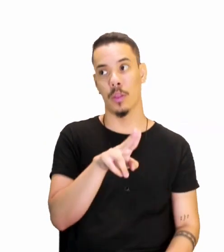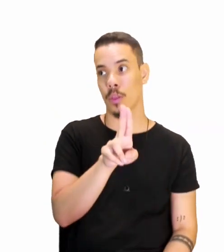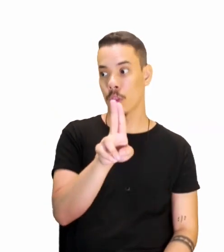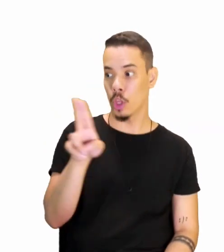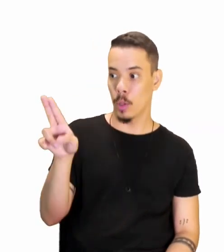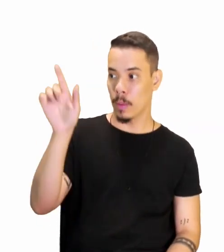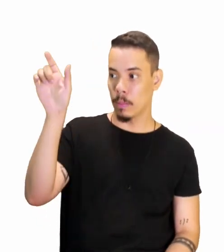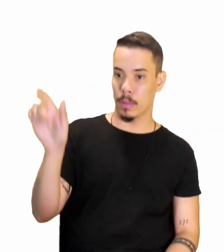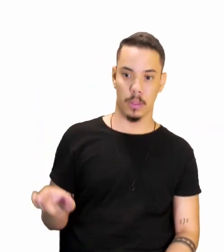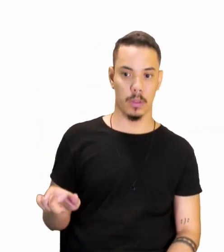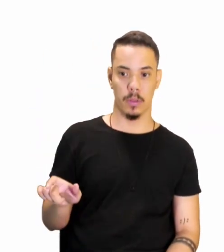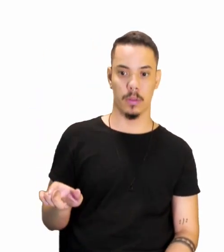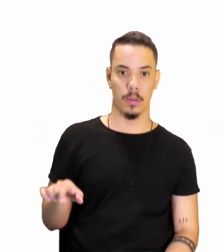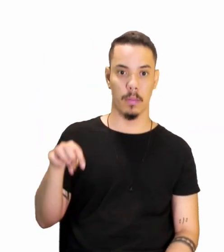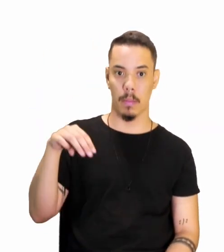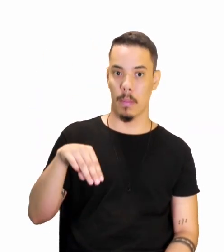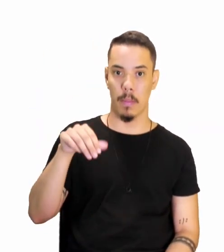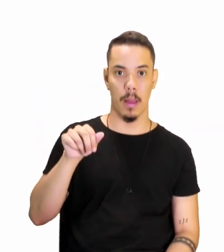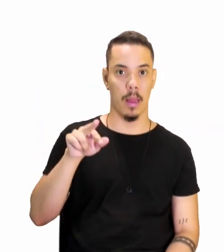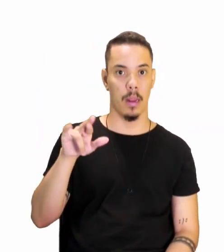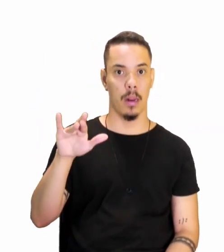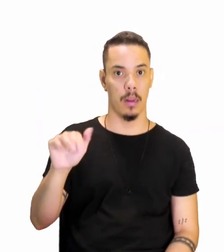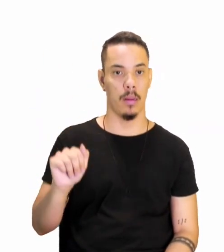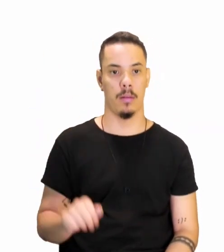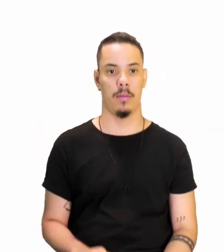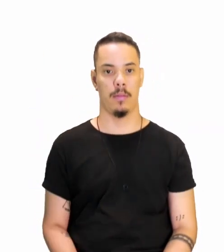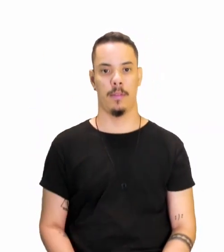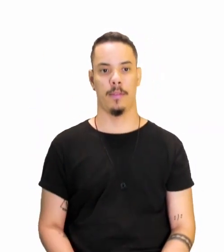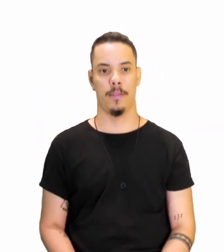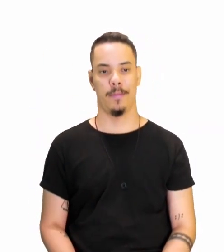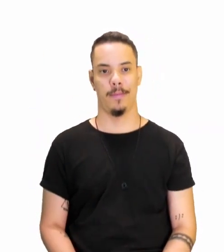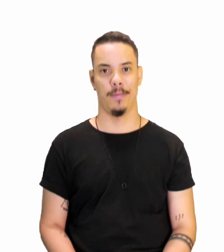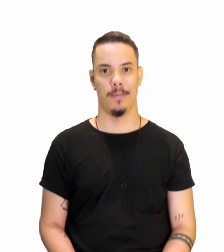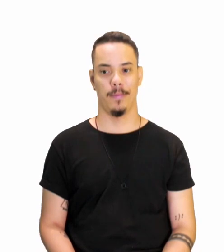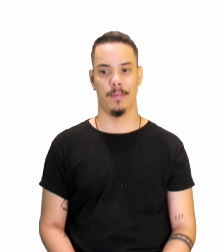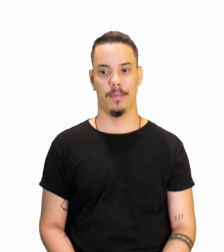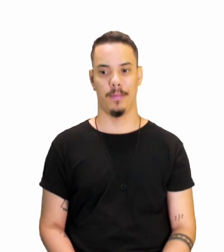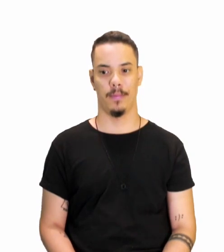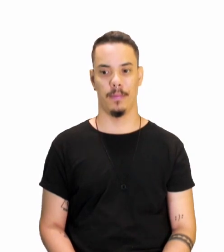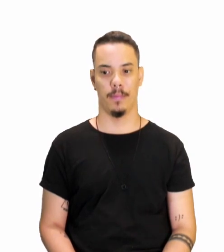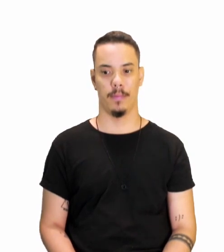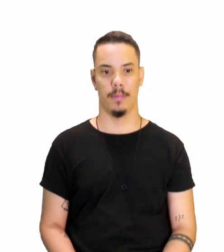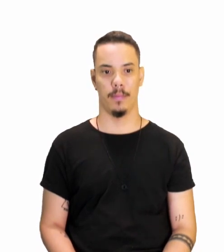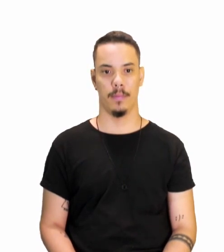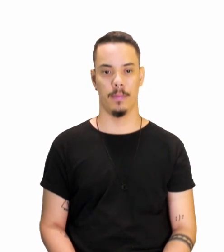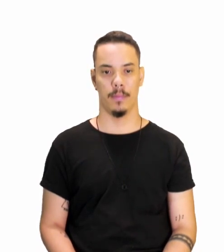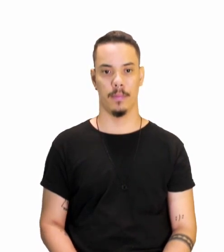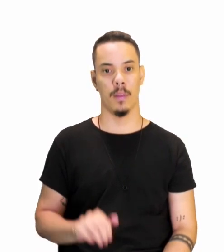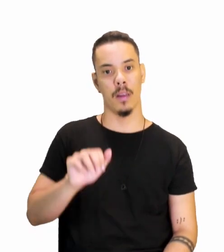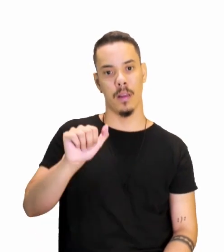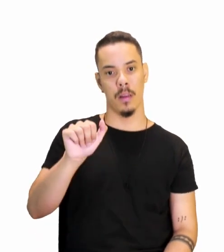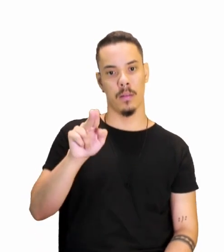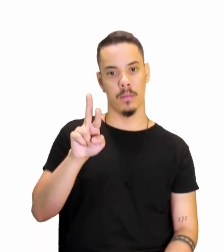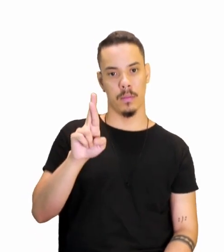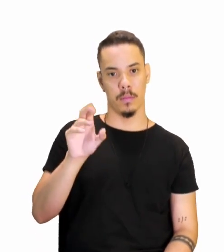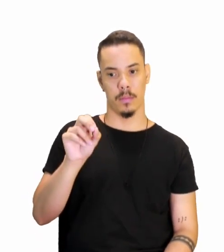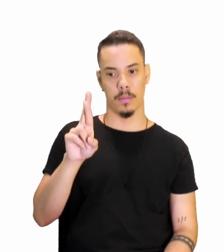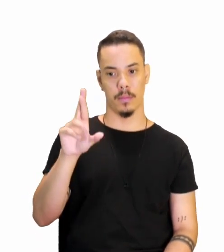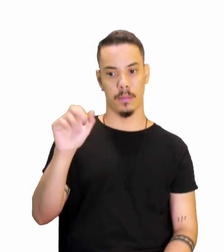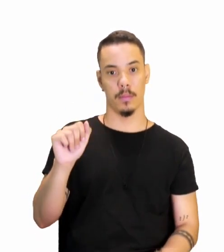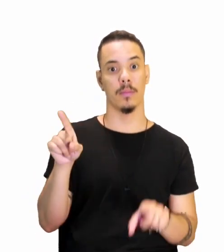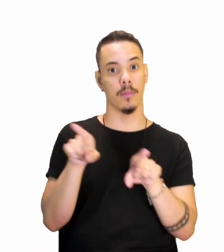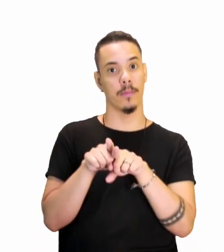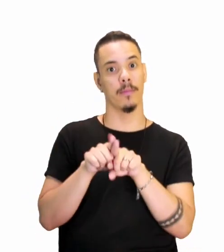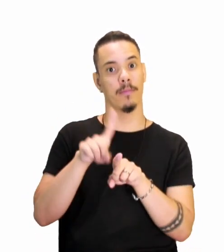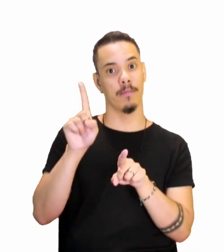uma pessoa. E outra? Poderia ser Aurora? Pode, porque Aurora é